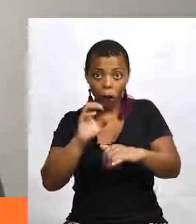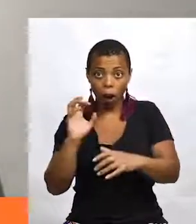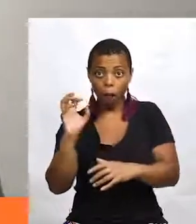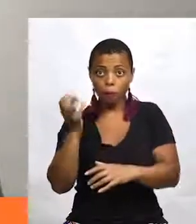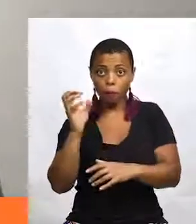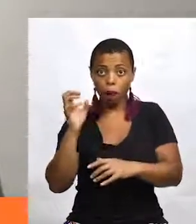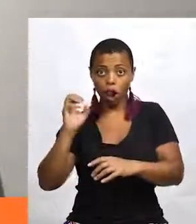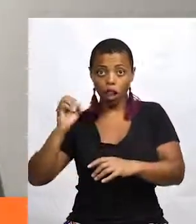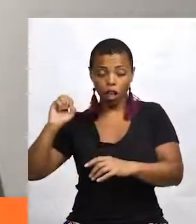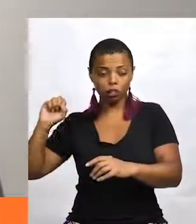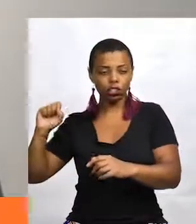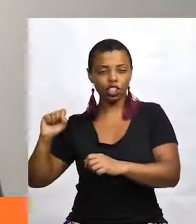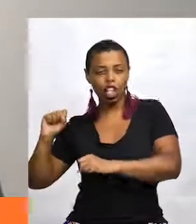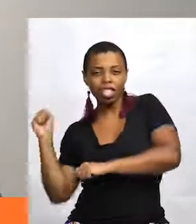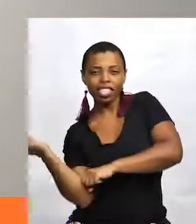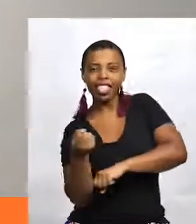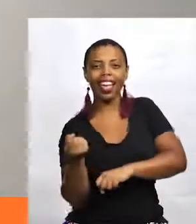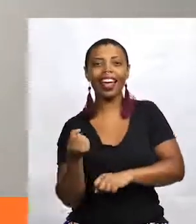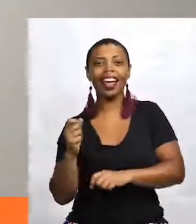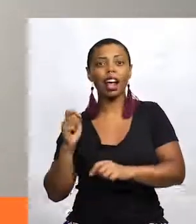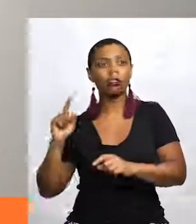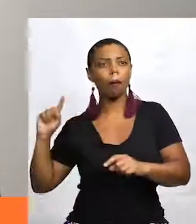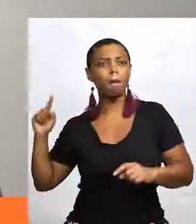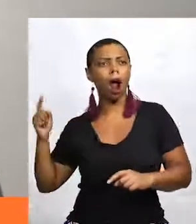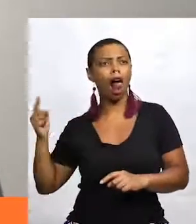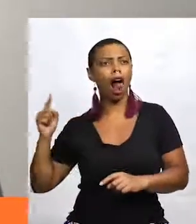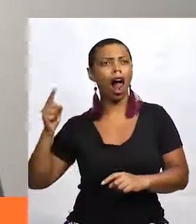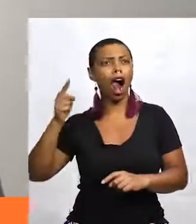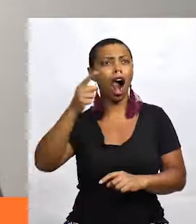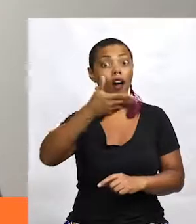vai adquirir uma velocidade de aproximadamente